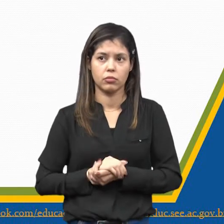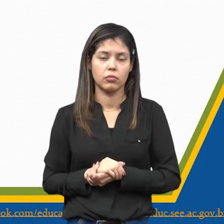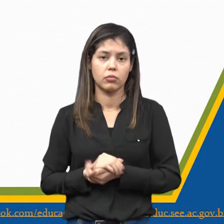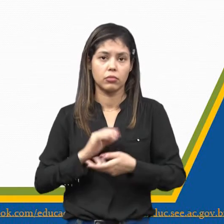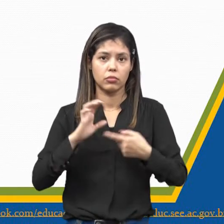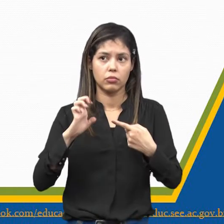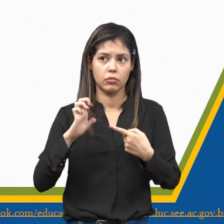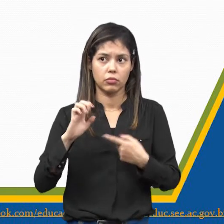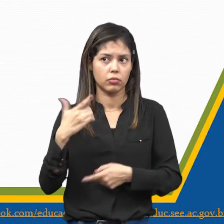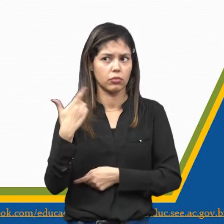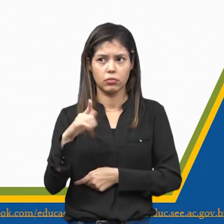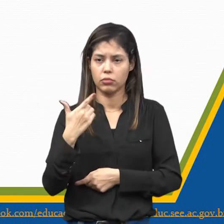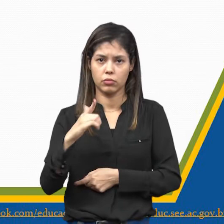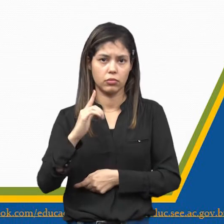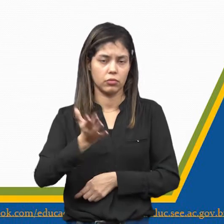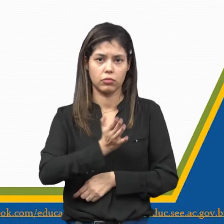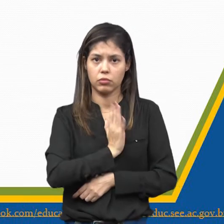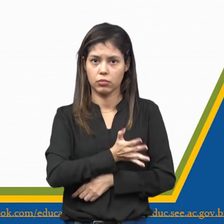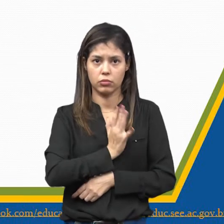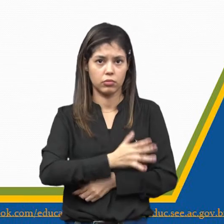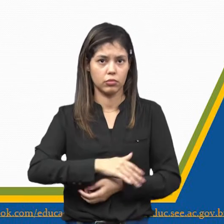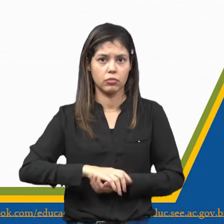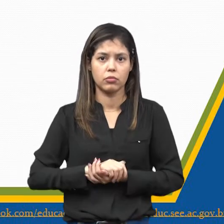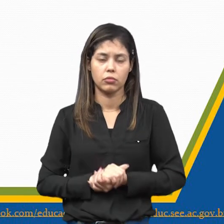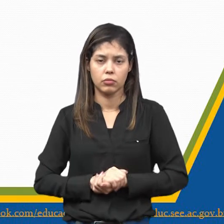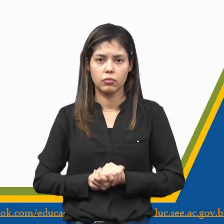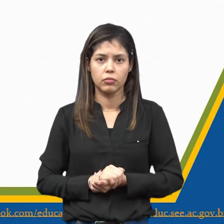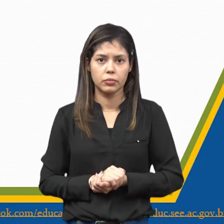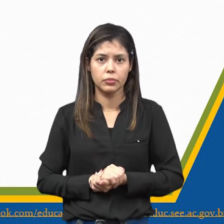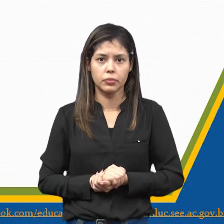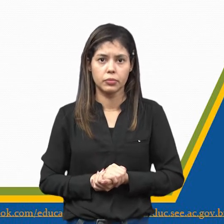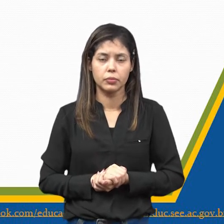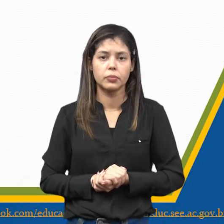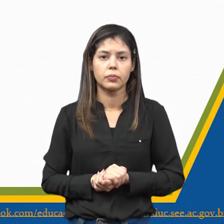e alternativa E, não estriado cardíaco.